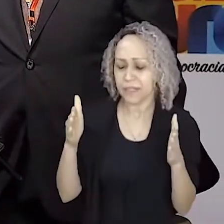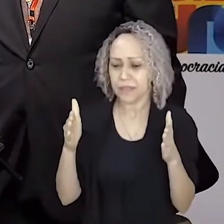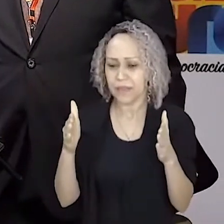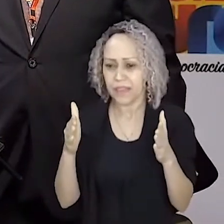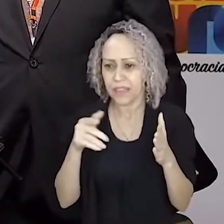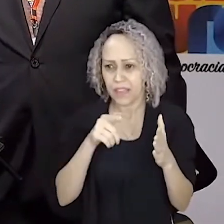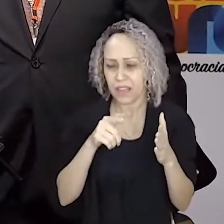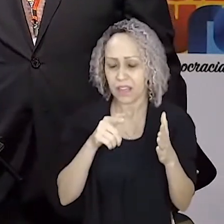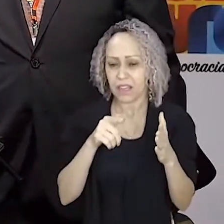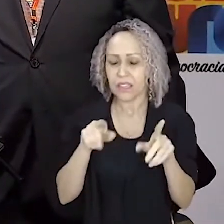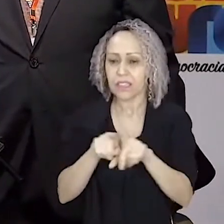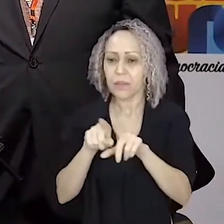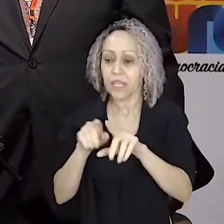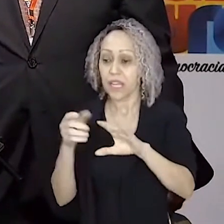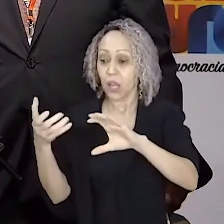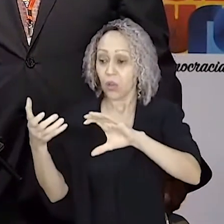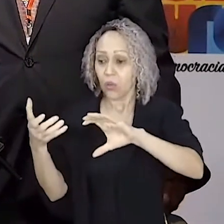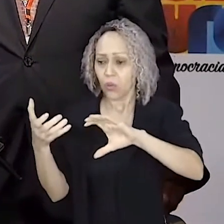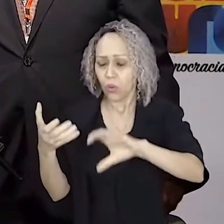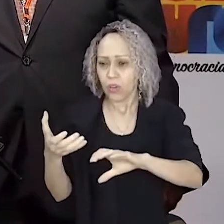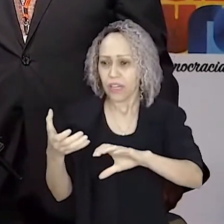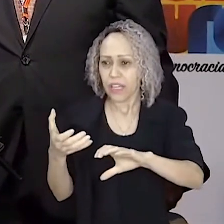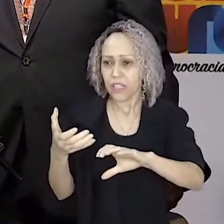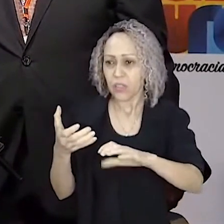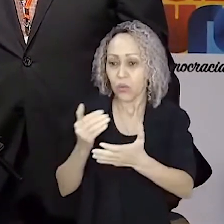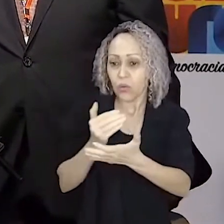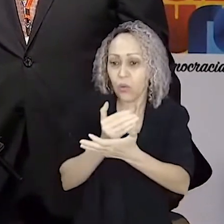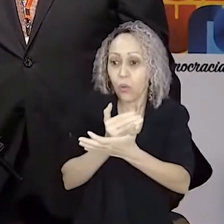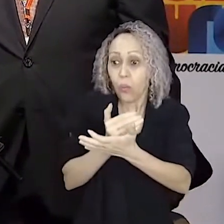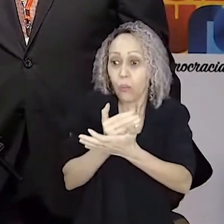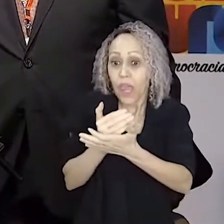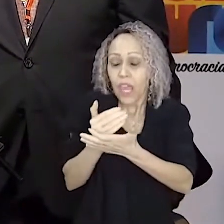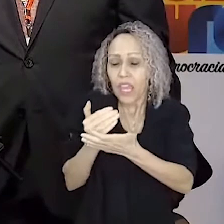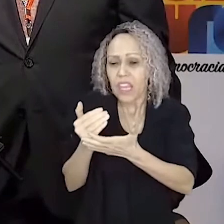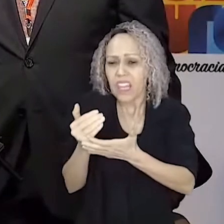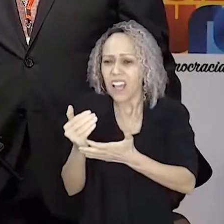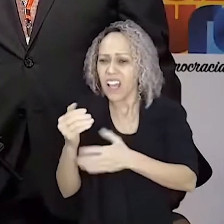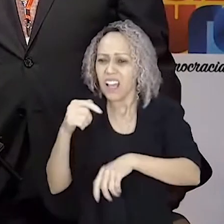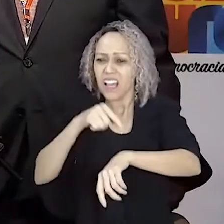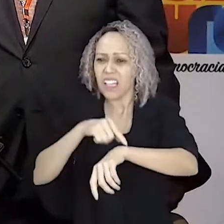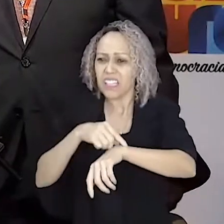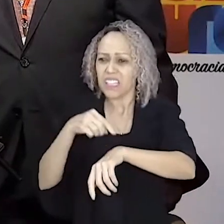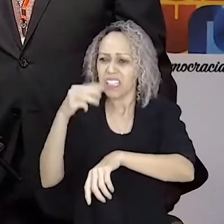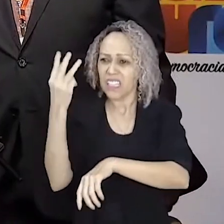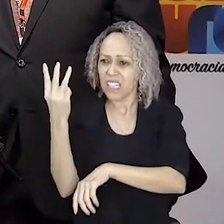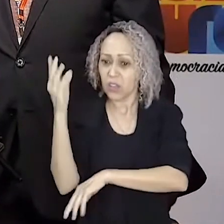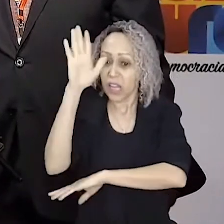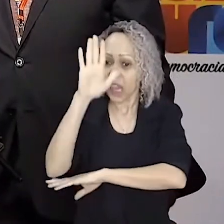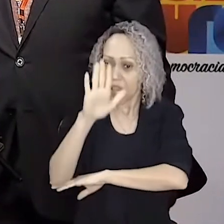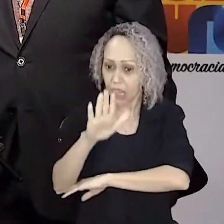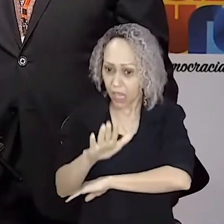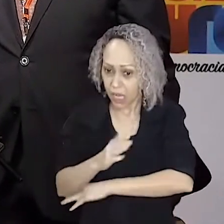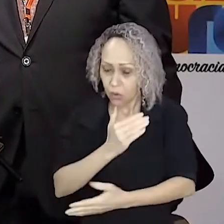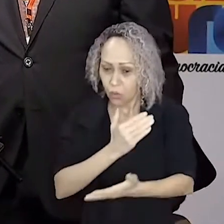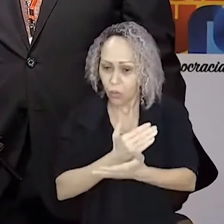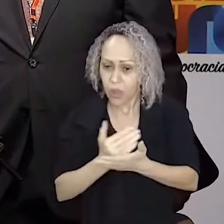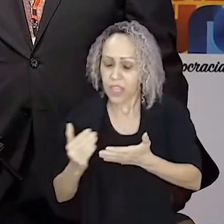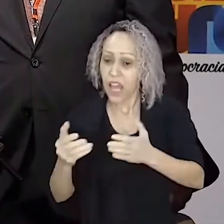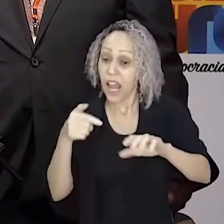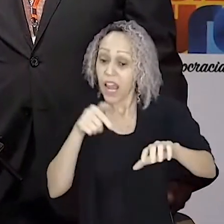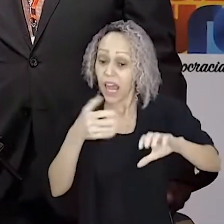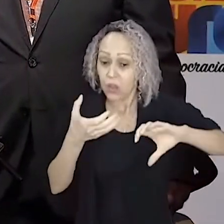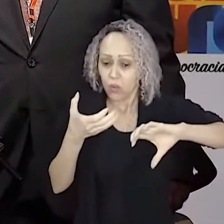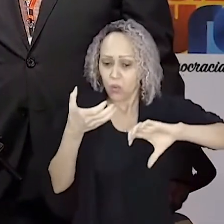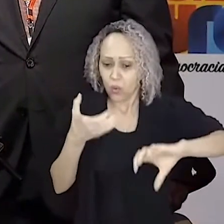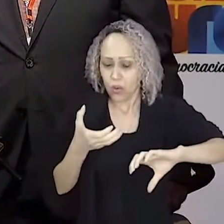15 horas. Então, e essa aí o. Vai a sequência. A gente sabe que sempre que a gente está falando do presidente